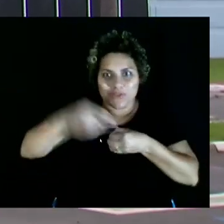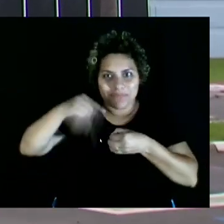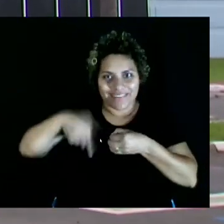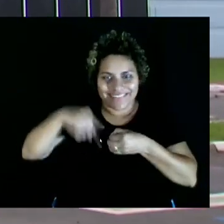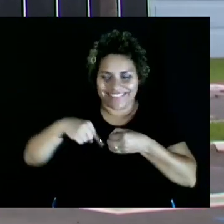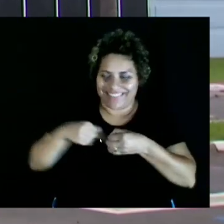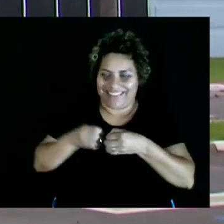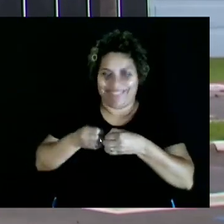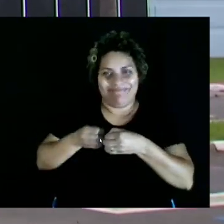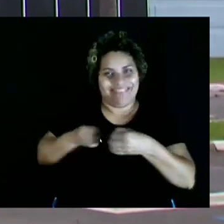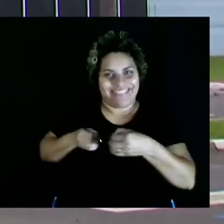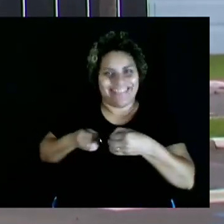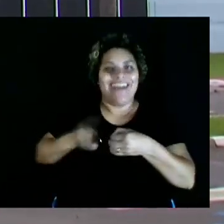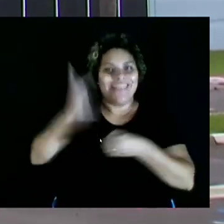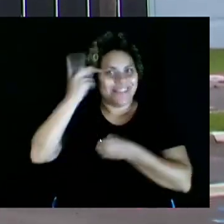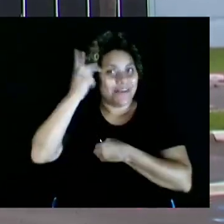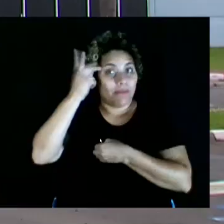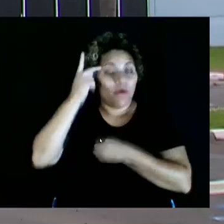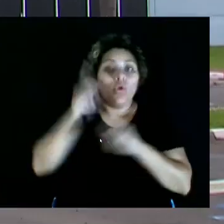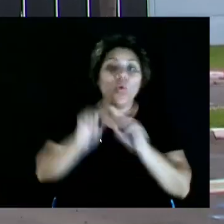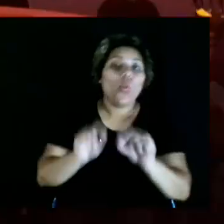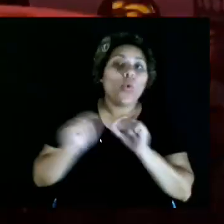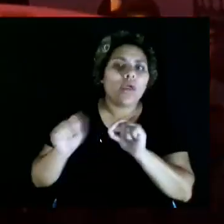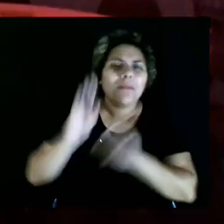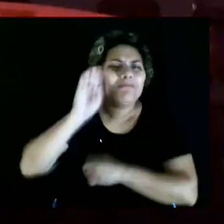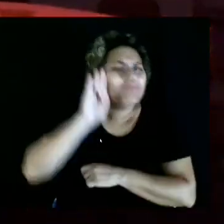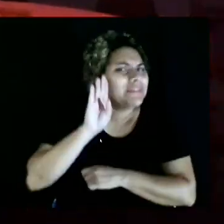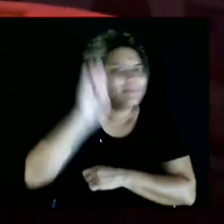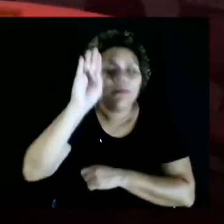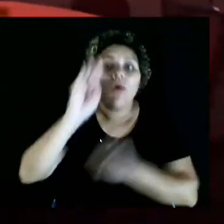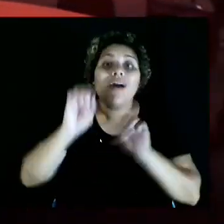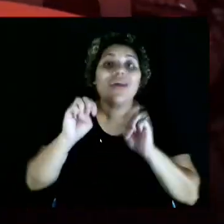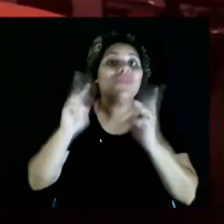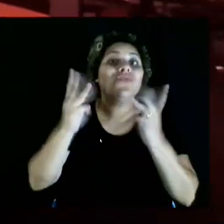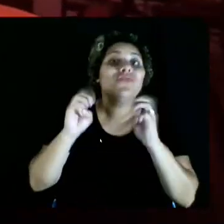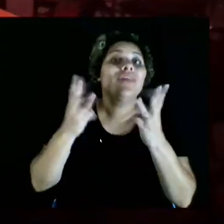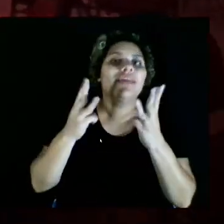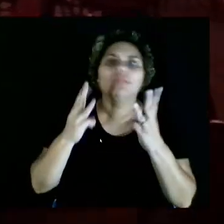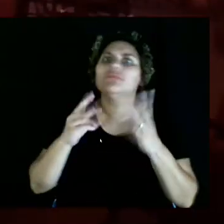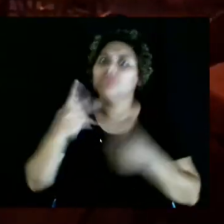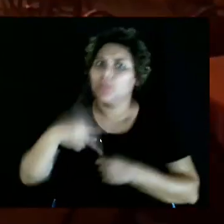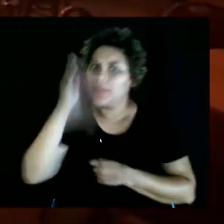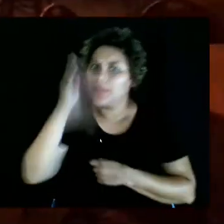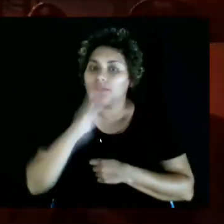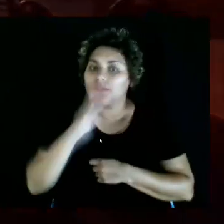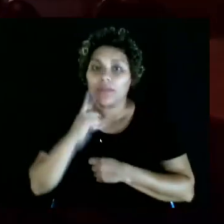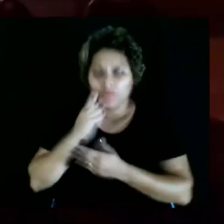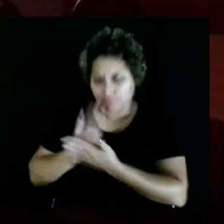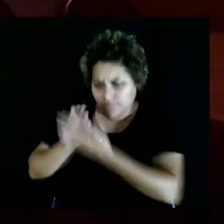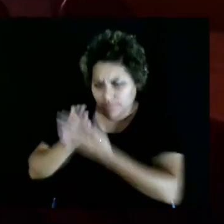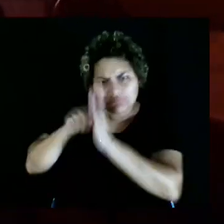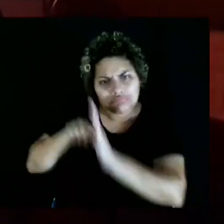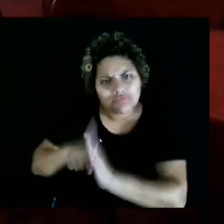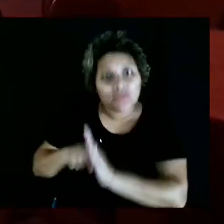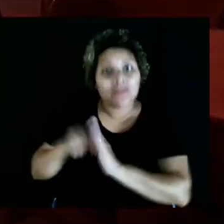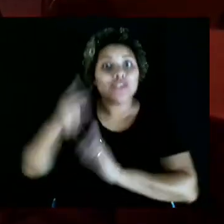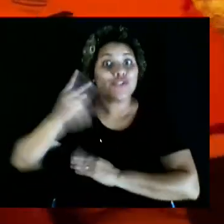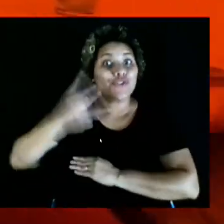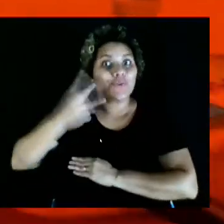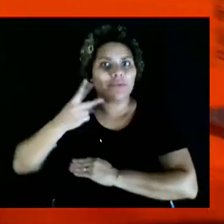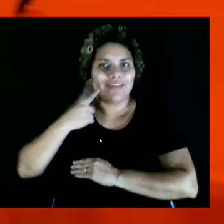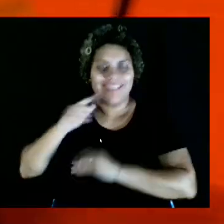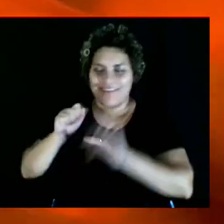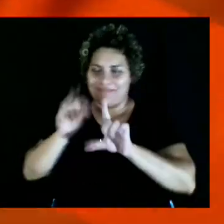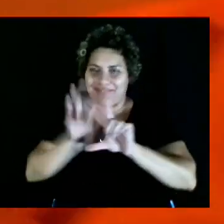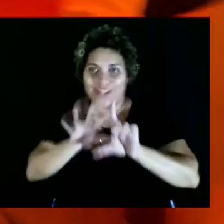como um dos principais polos de eventos do Brasil. De acordo com o segundo levantamento recente feito pela plataforma Eventos